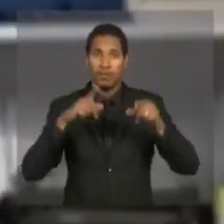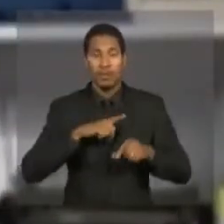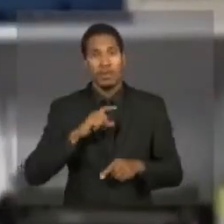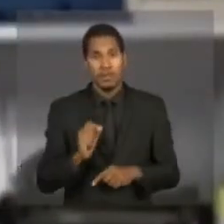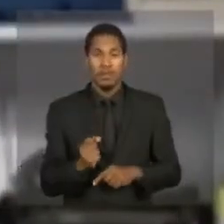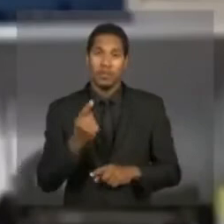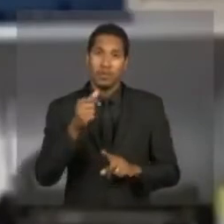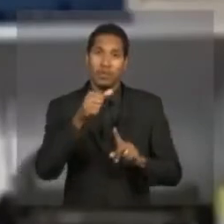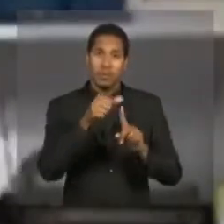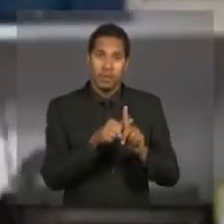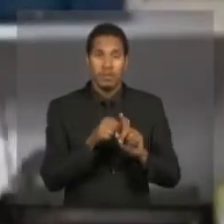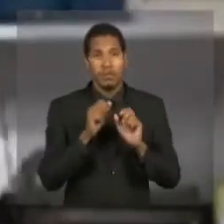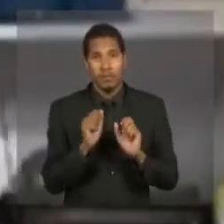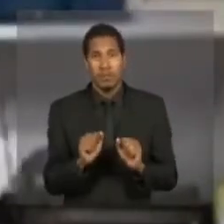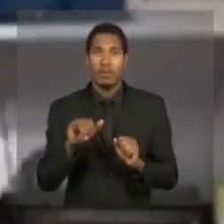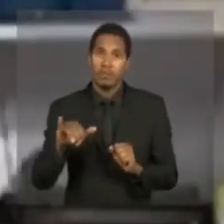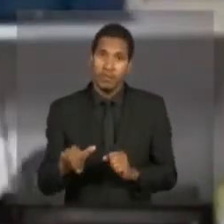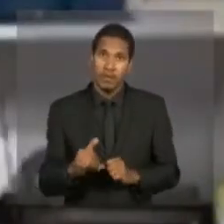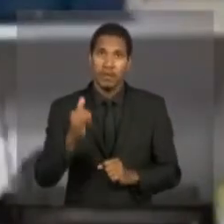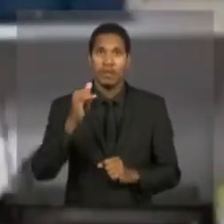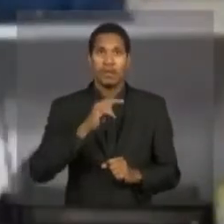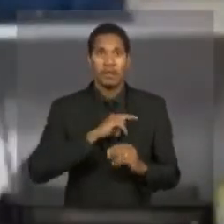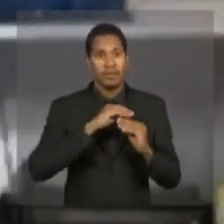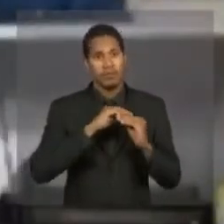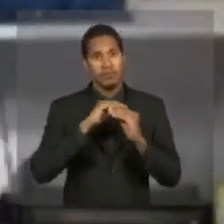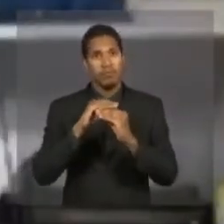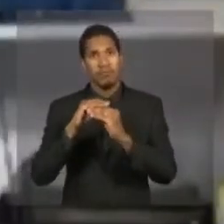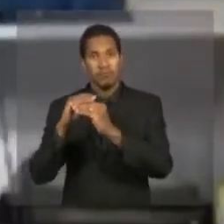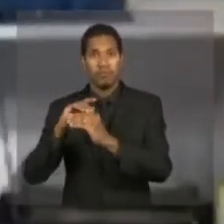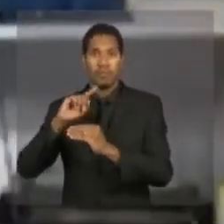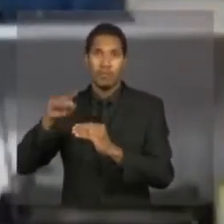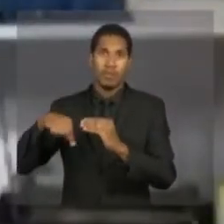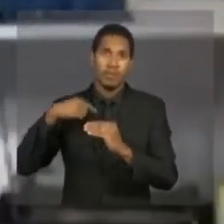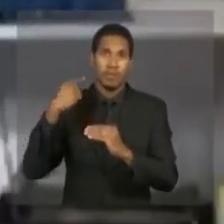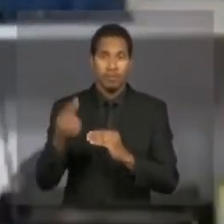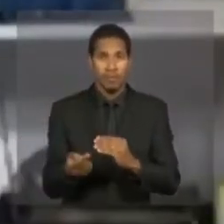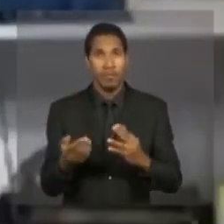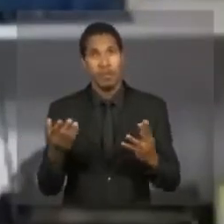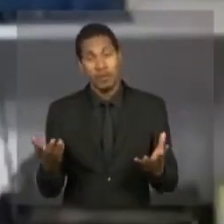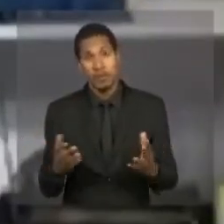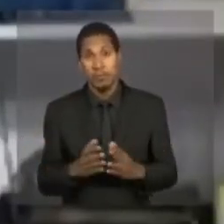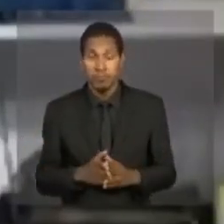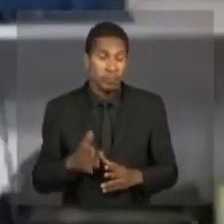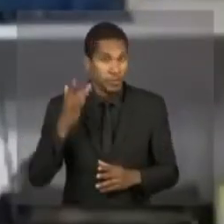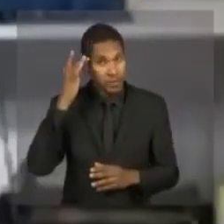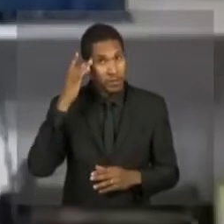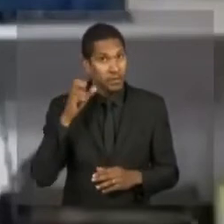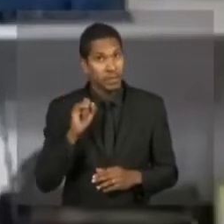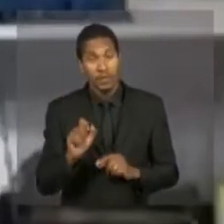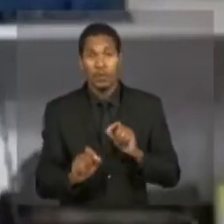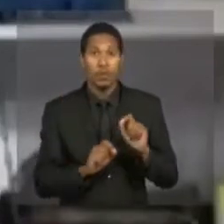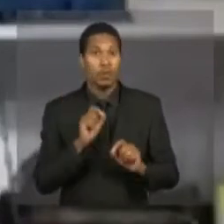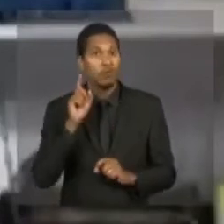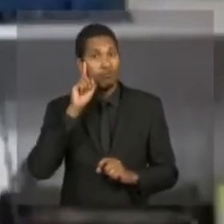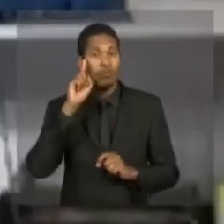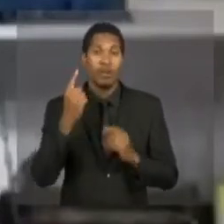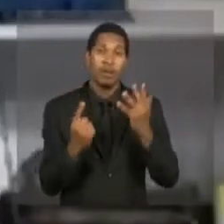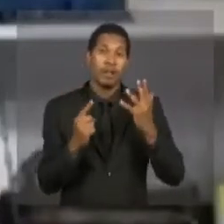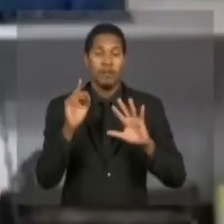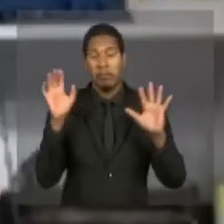deixar a volta às aulas até para mais tarde ainda, para depois do carnaval do ano que vem, e eu nem sei exatamente qual que é a data do